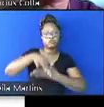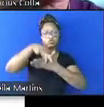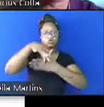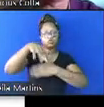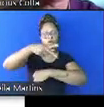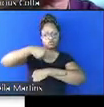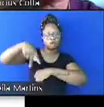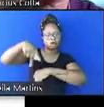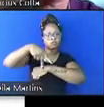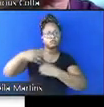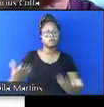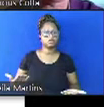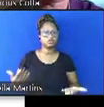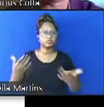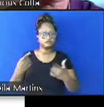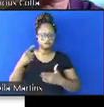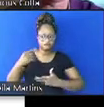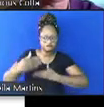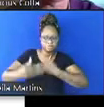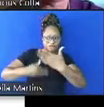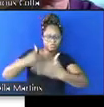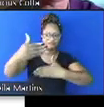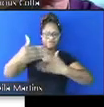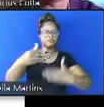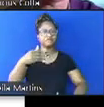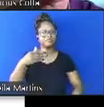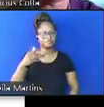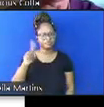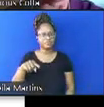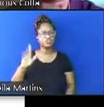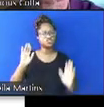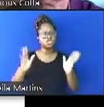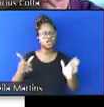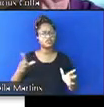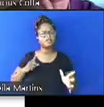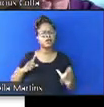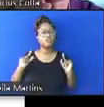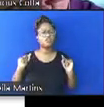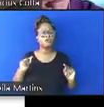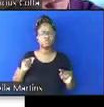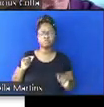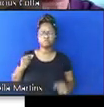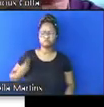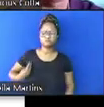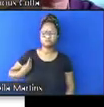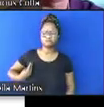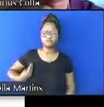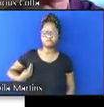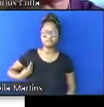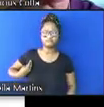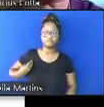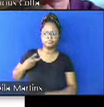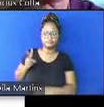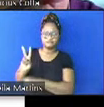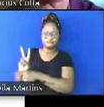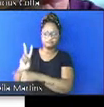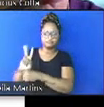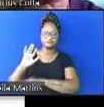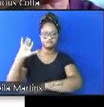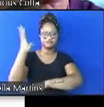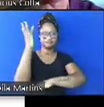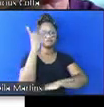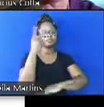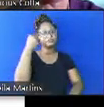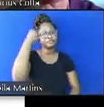em países em desenvolvimento, né, que já estejam engajados nessa questão de proteção climática, né? Então, a ideia é